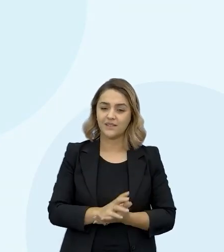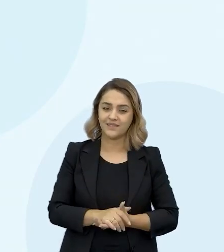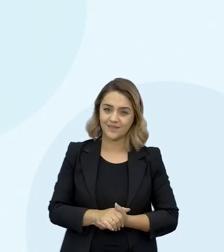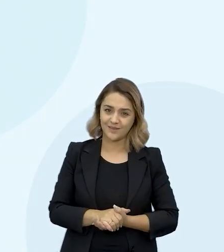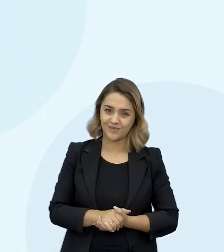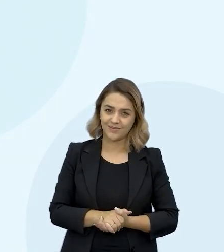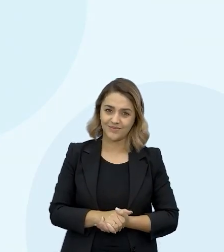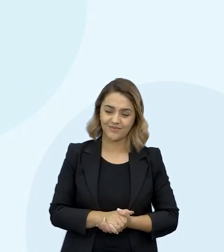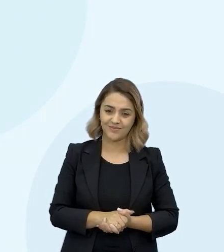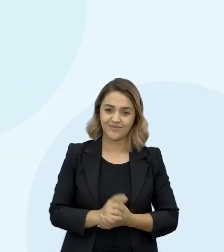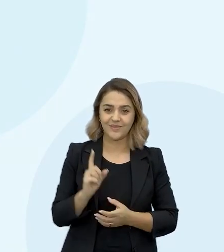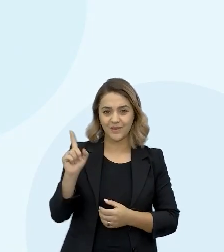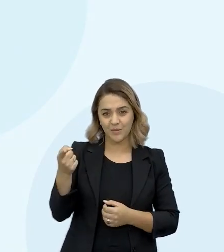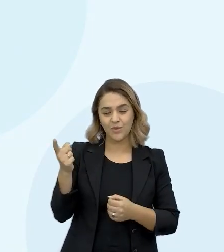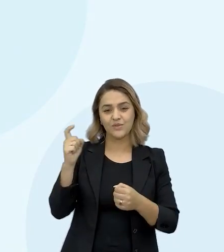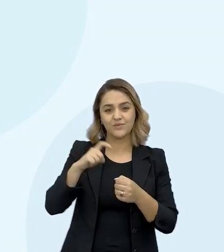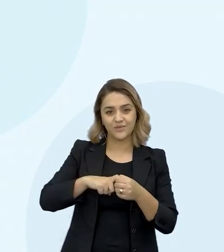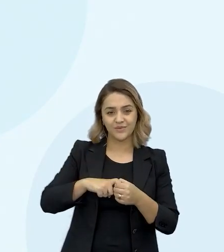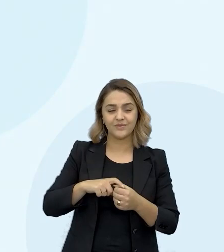e já voltamos.